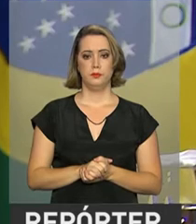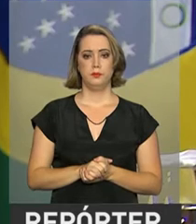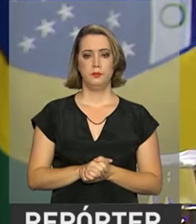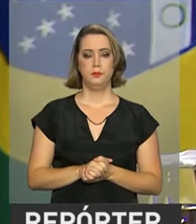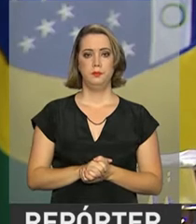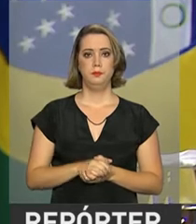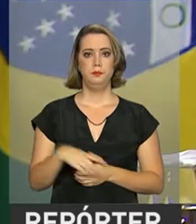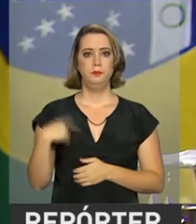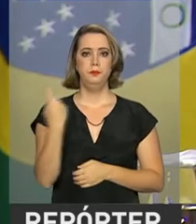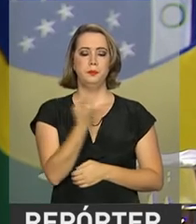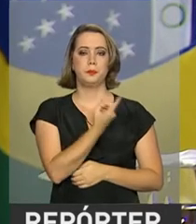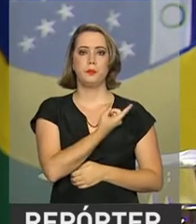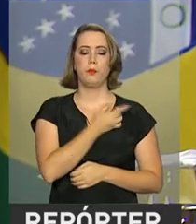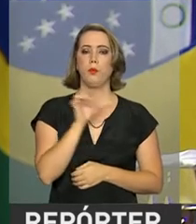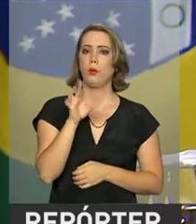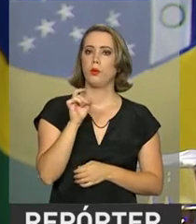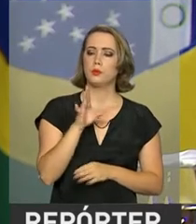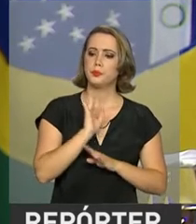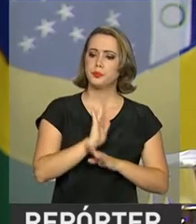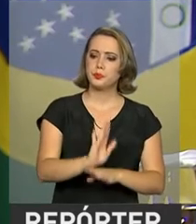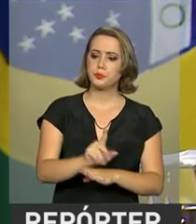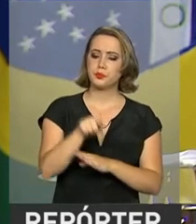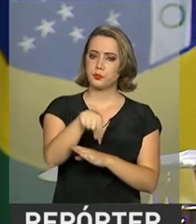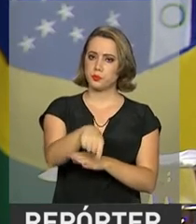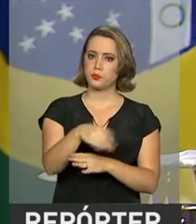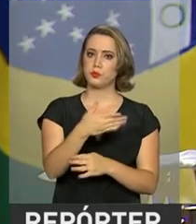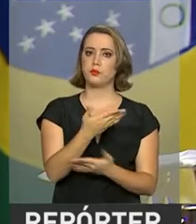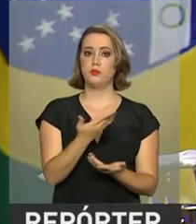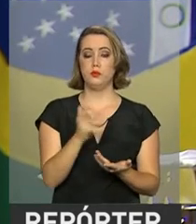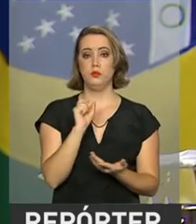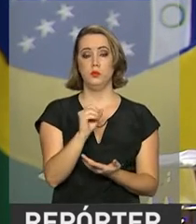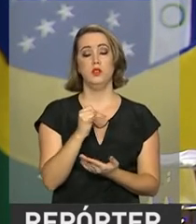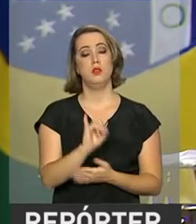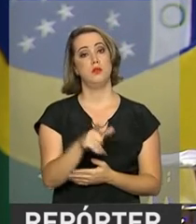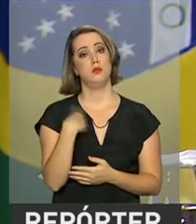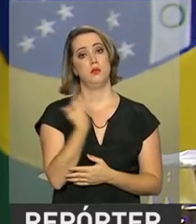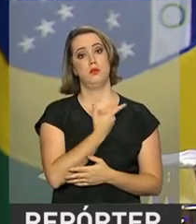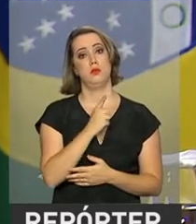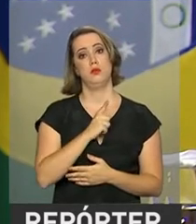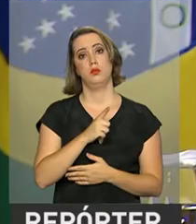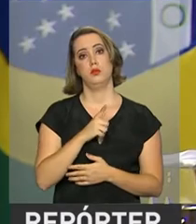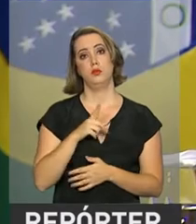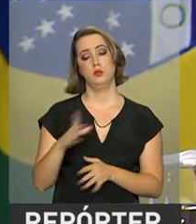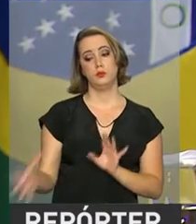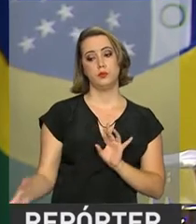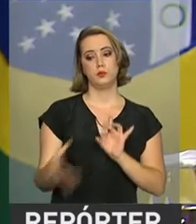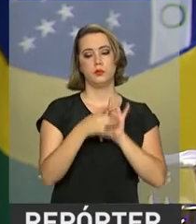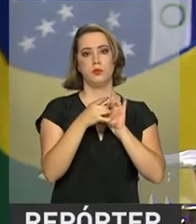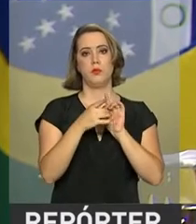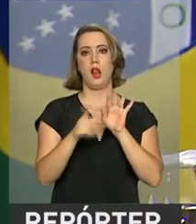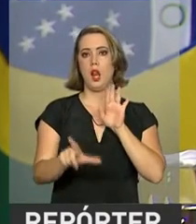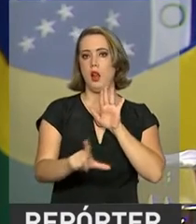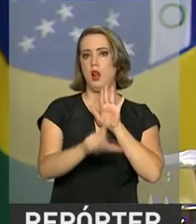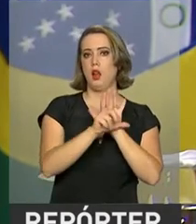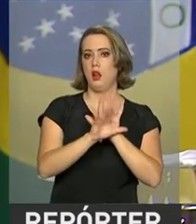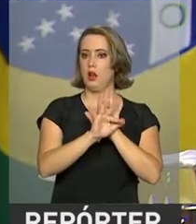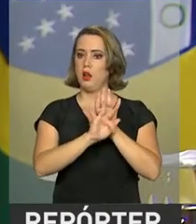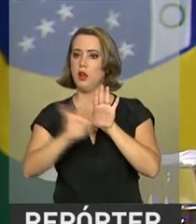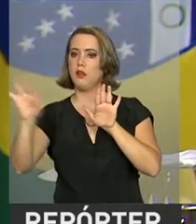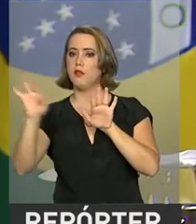nós só poderemos auxiliar a união federal se nós tivermos essa conjugação a lei federal